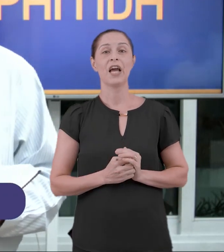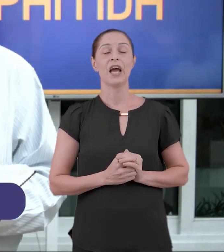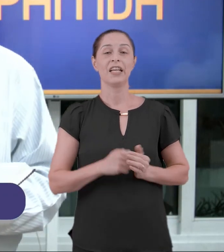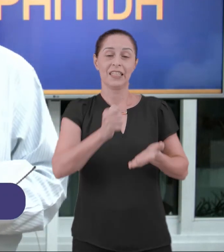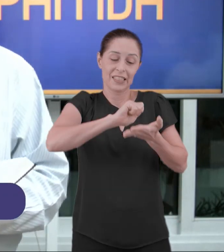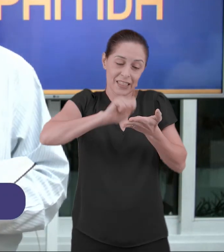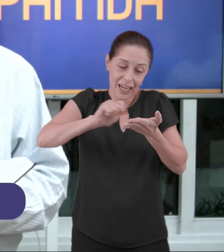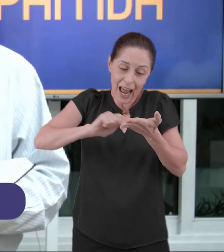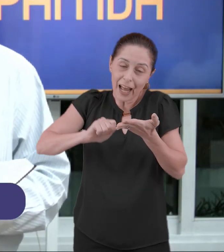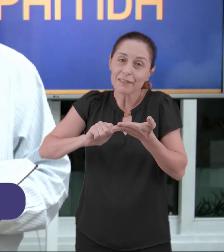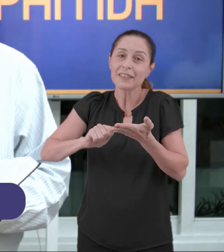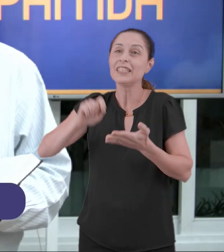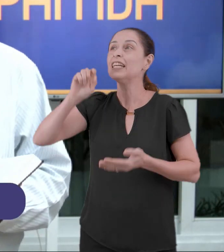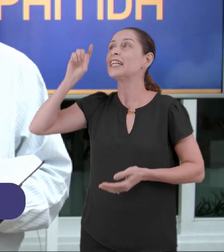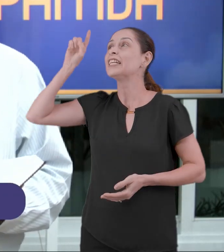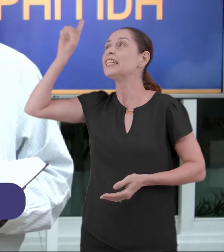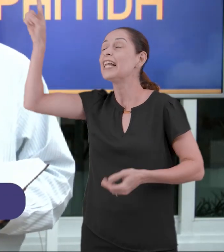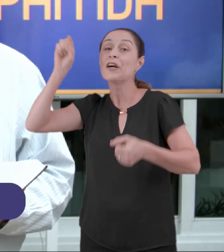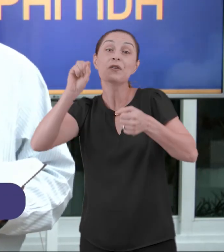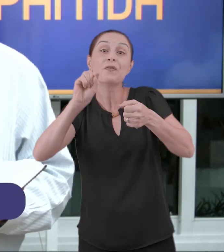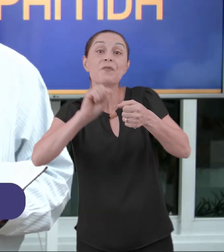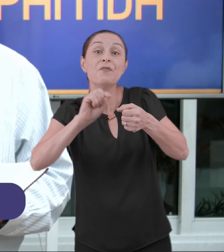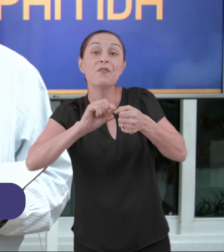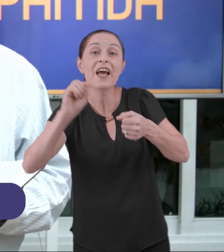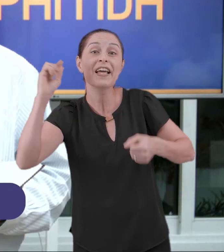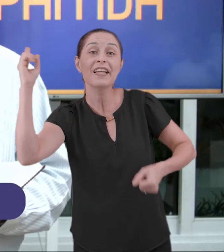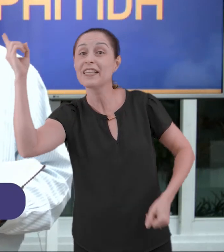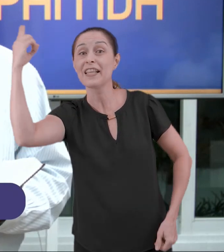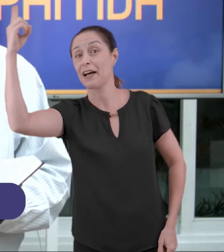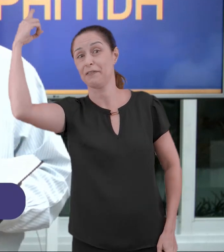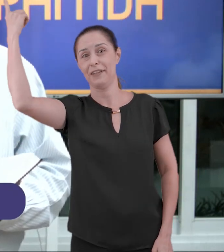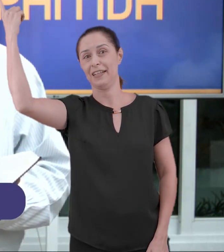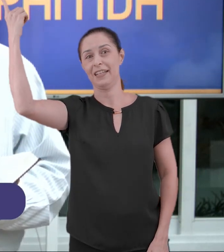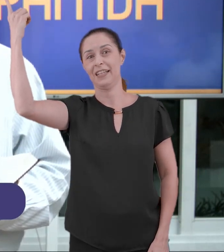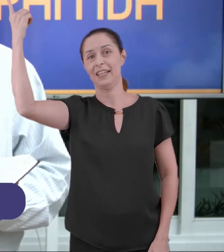fez, né? E se ao fazê-lo,